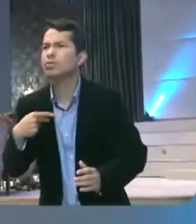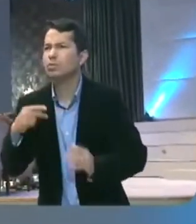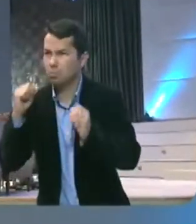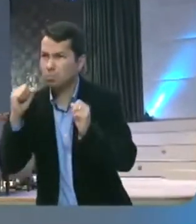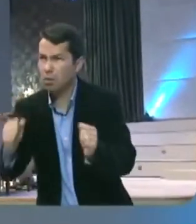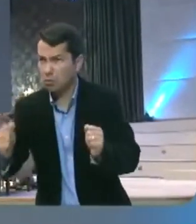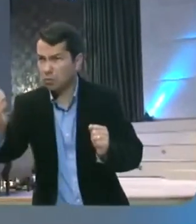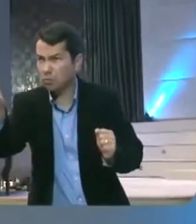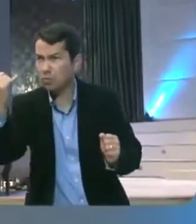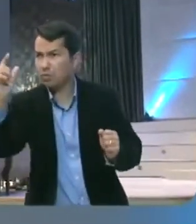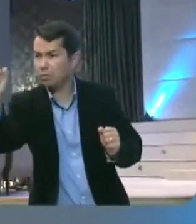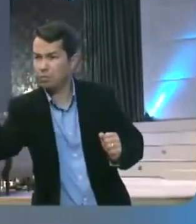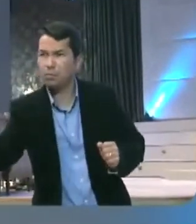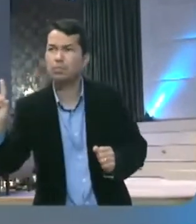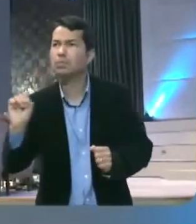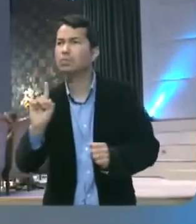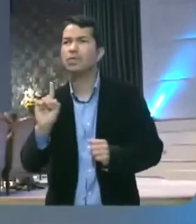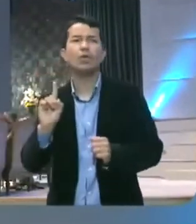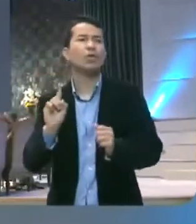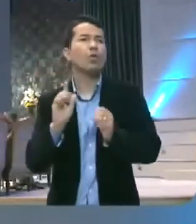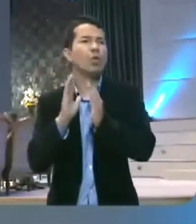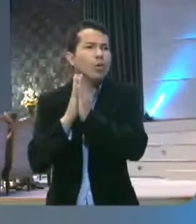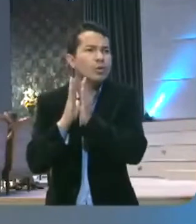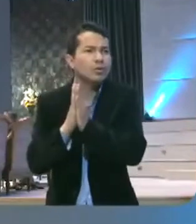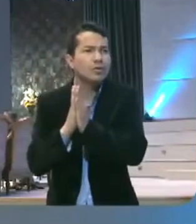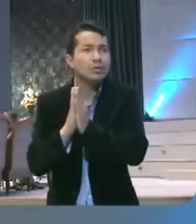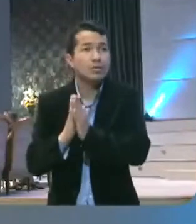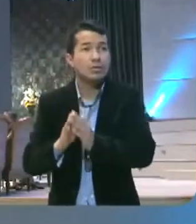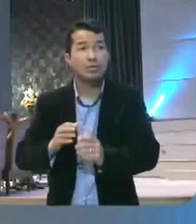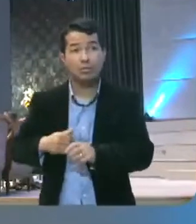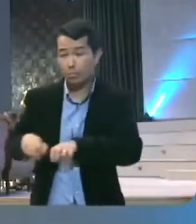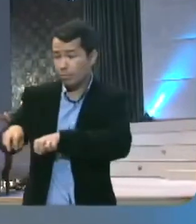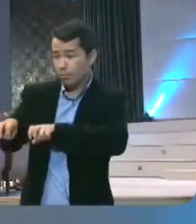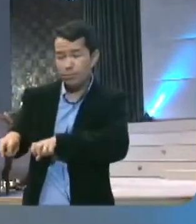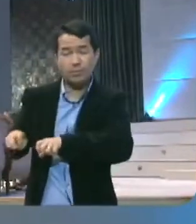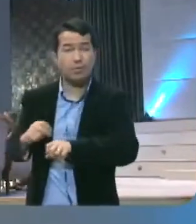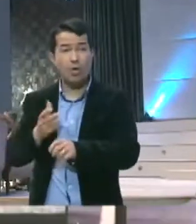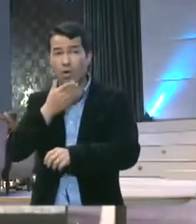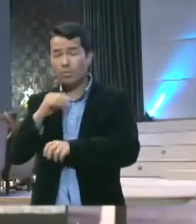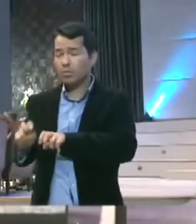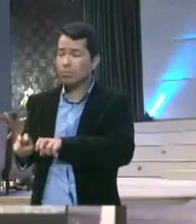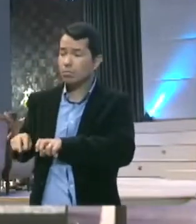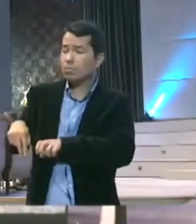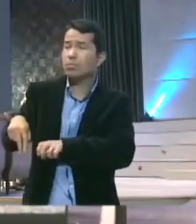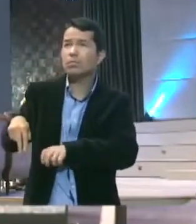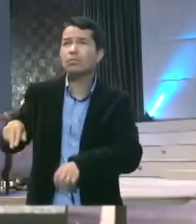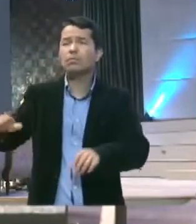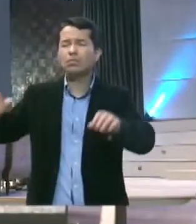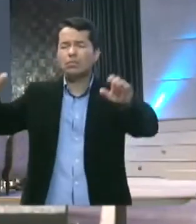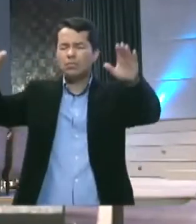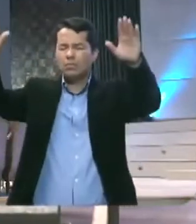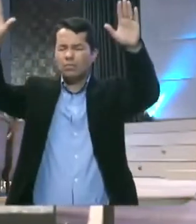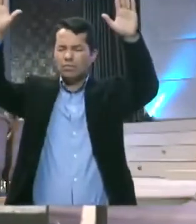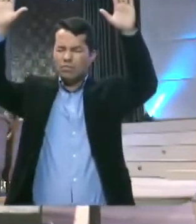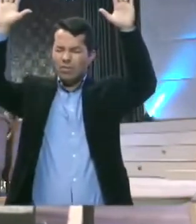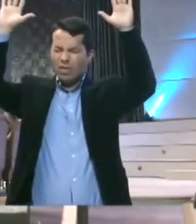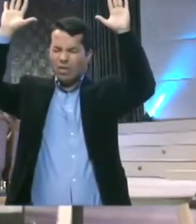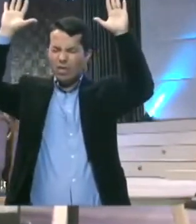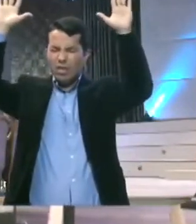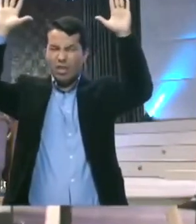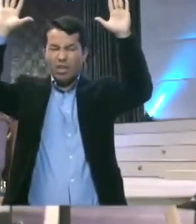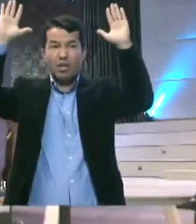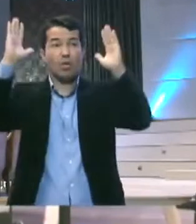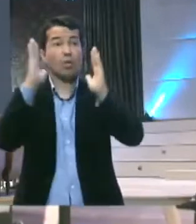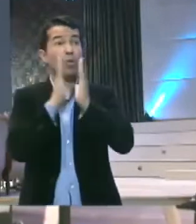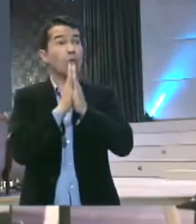pode orar e eu me lembro que aquele irmão estava do meu lado e levantou a mão para o céu e começou a meus